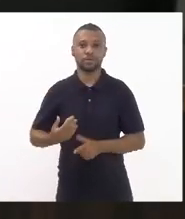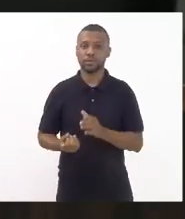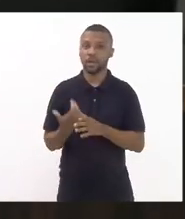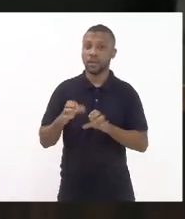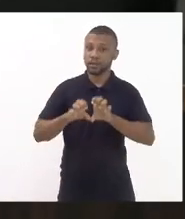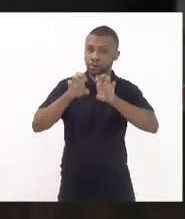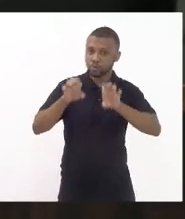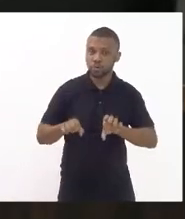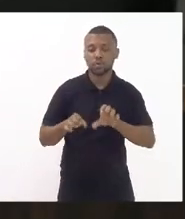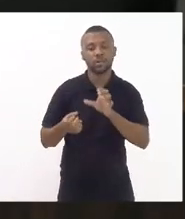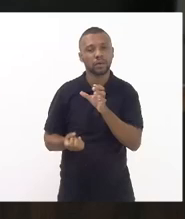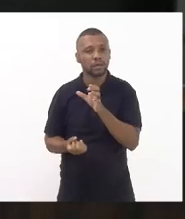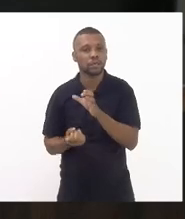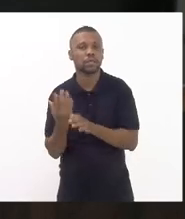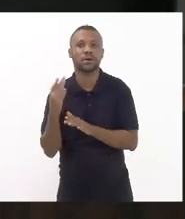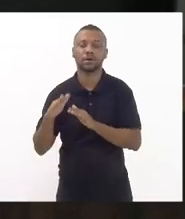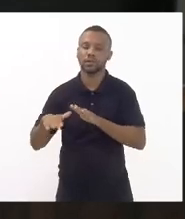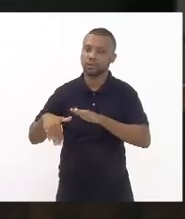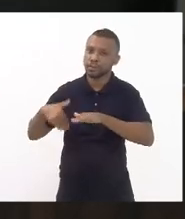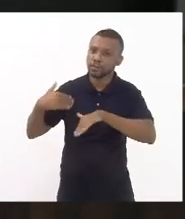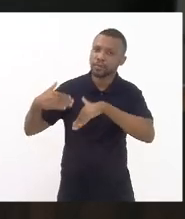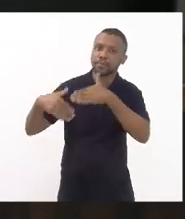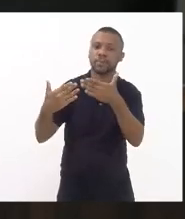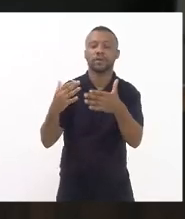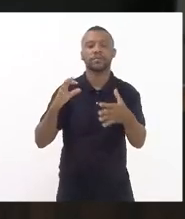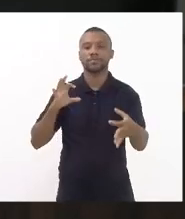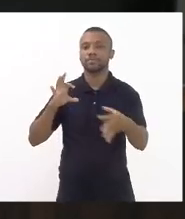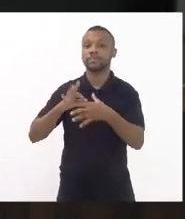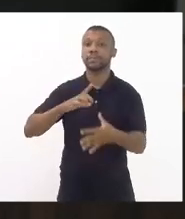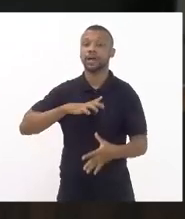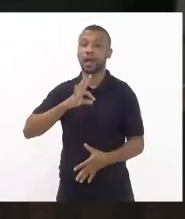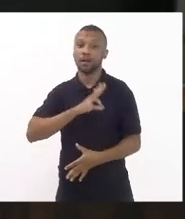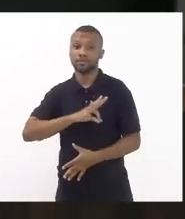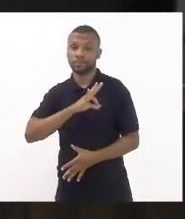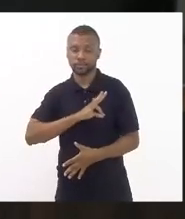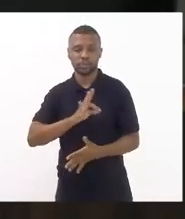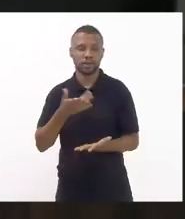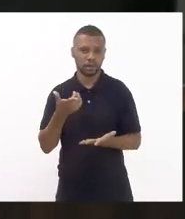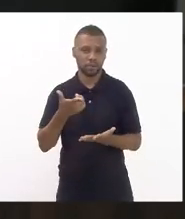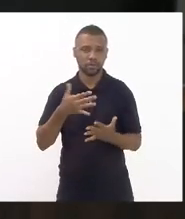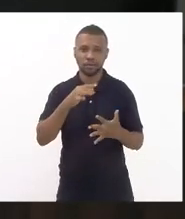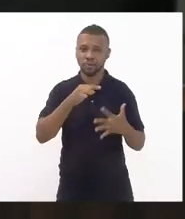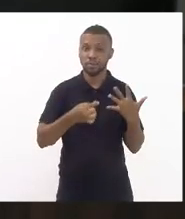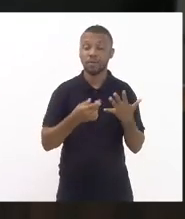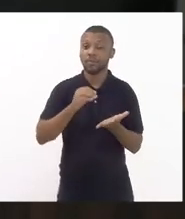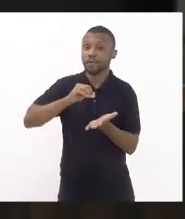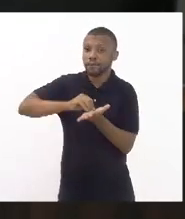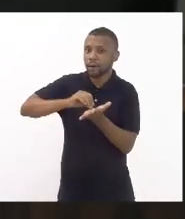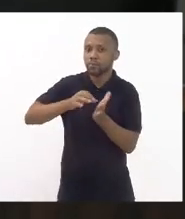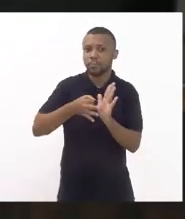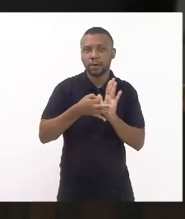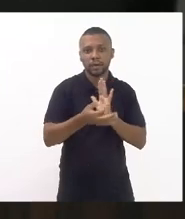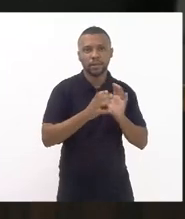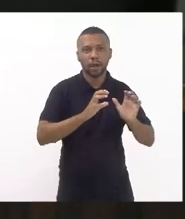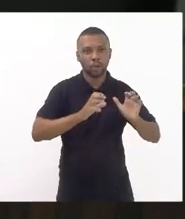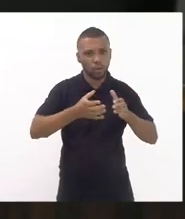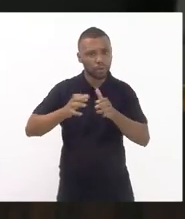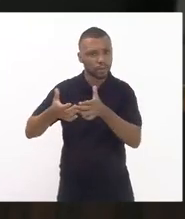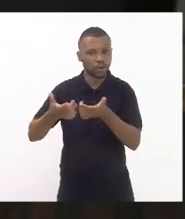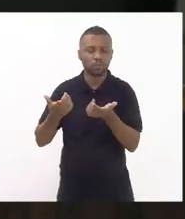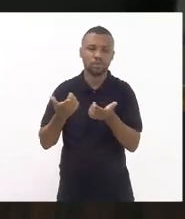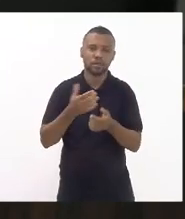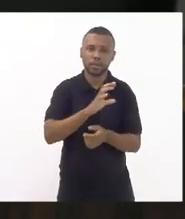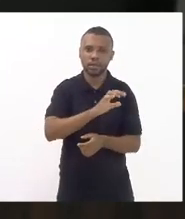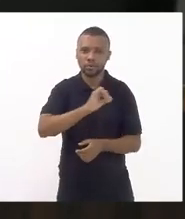e forma de desenvolvimento, fixa sua remuneração e dá outras providências. Pendente pareceres da Comissão de Constituição e Justiça, de Servidores